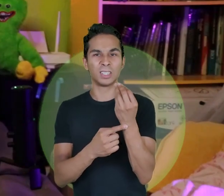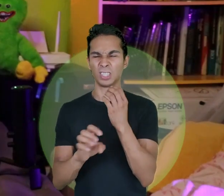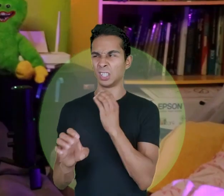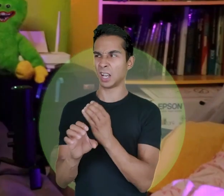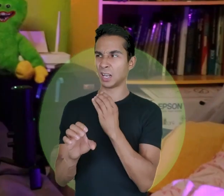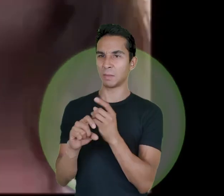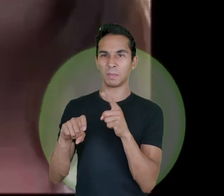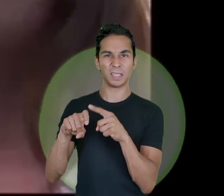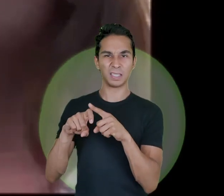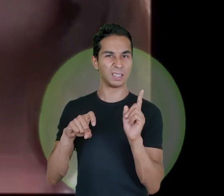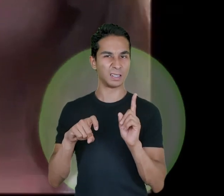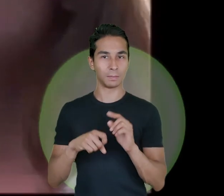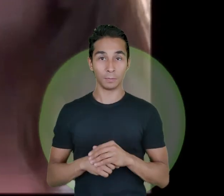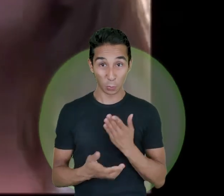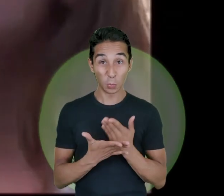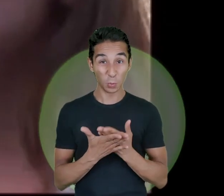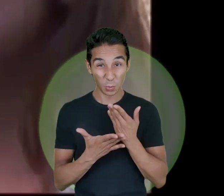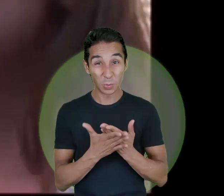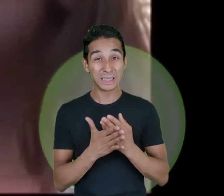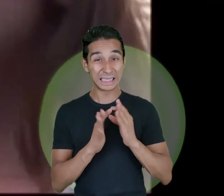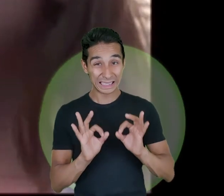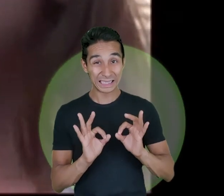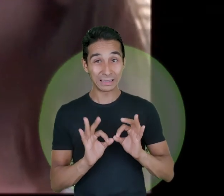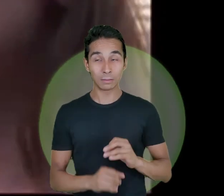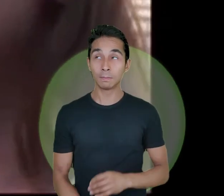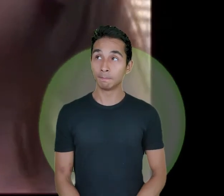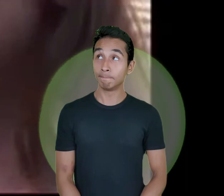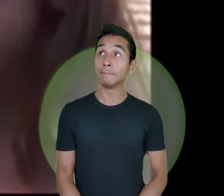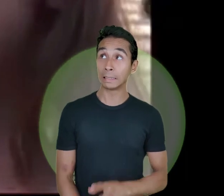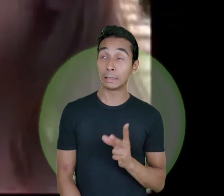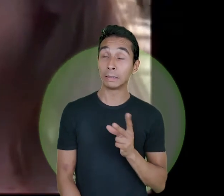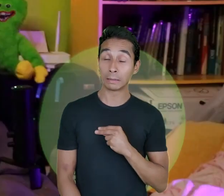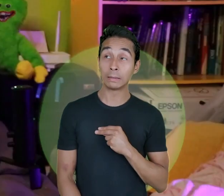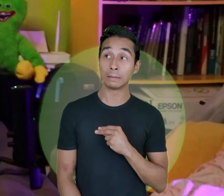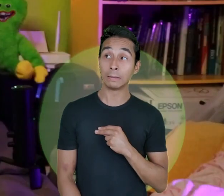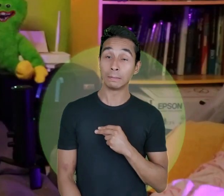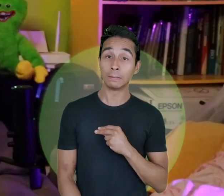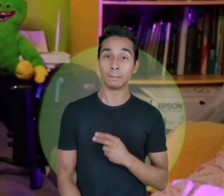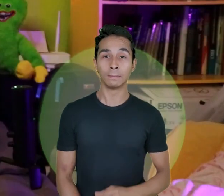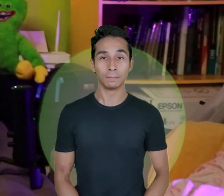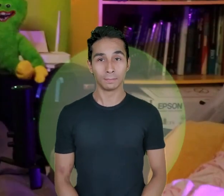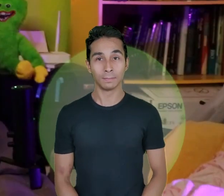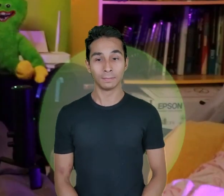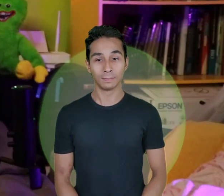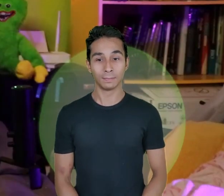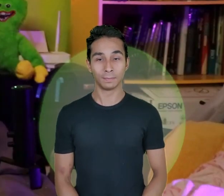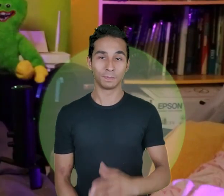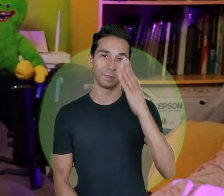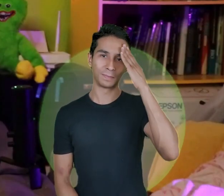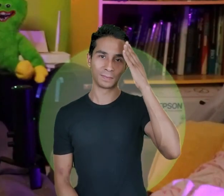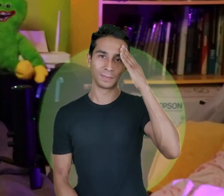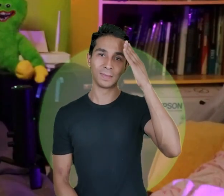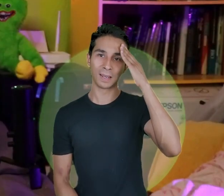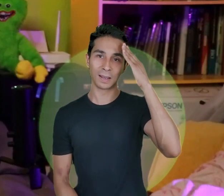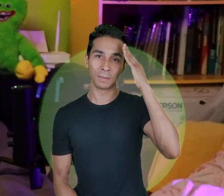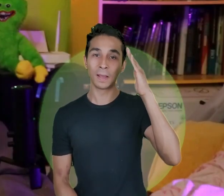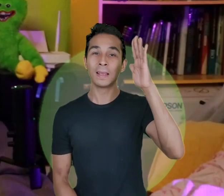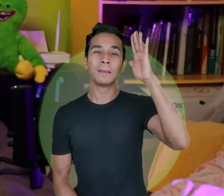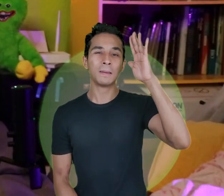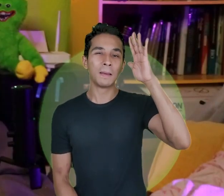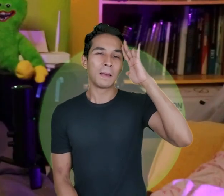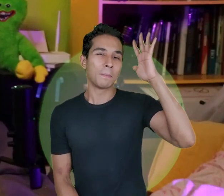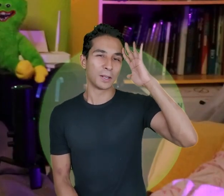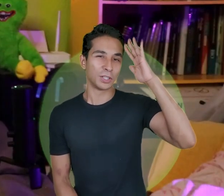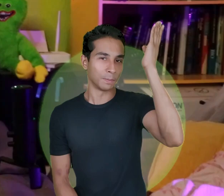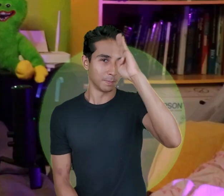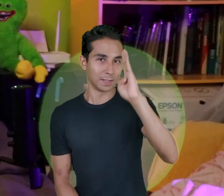engenharia, medicina. Tá estudando muito? Nossa. A gente sabe que essa não é a realidade, mas se a gente pensar o Brasil,